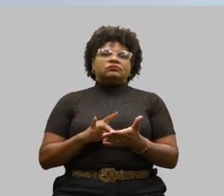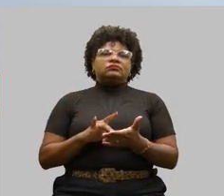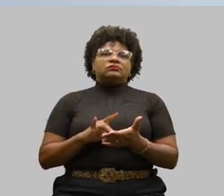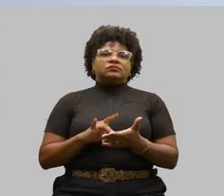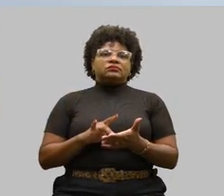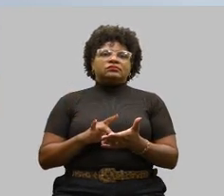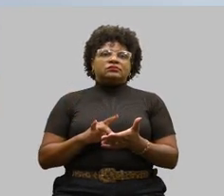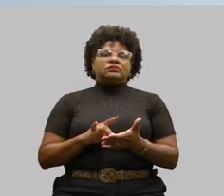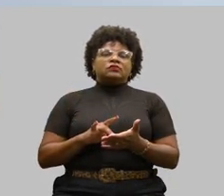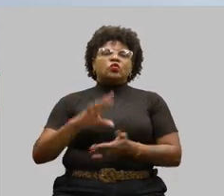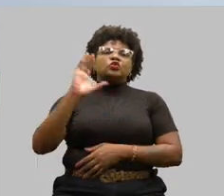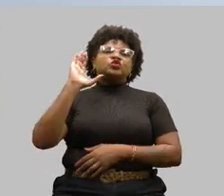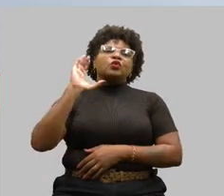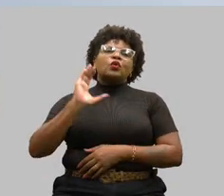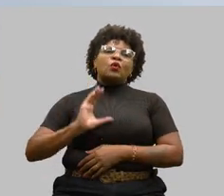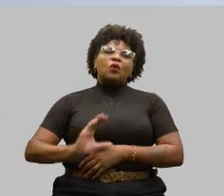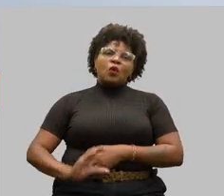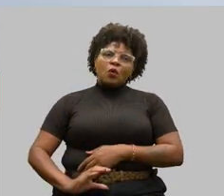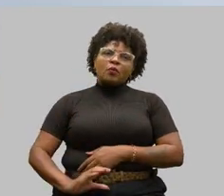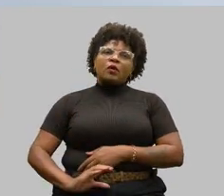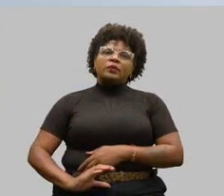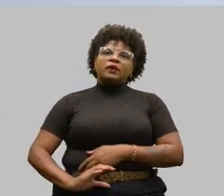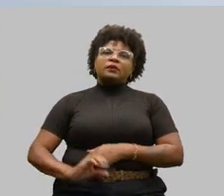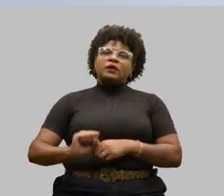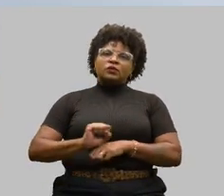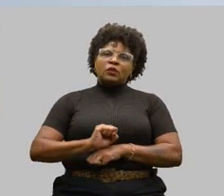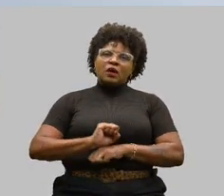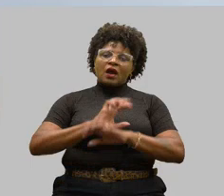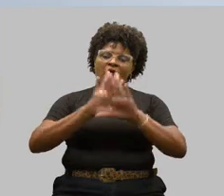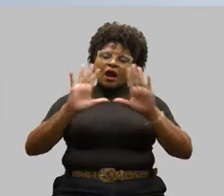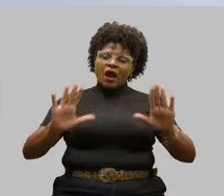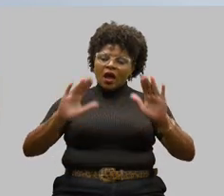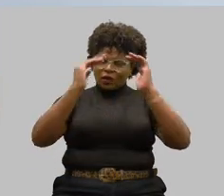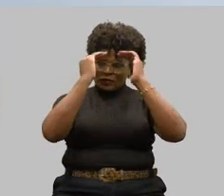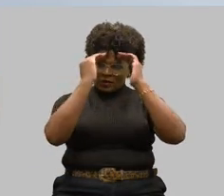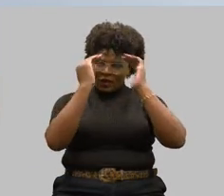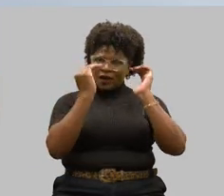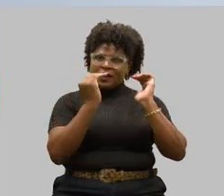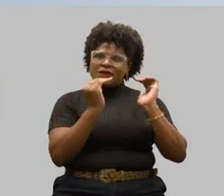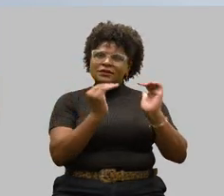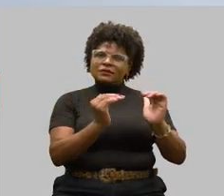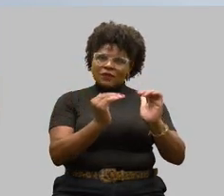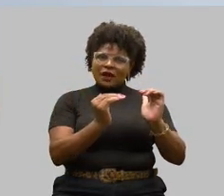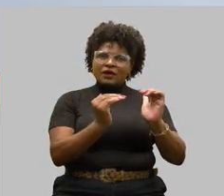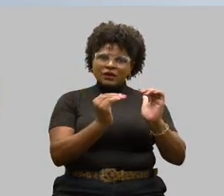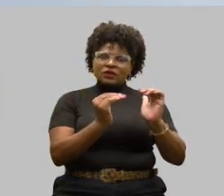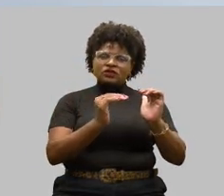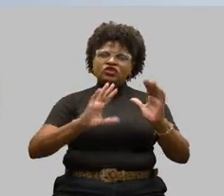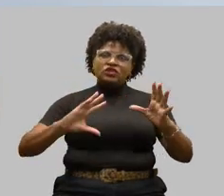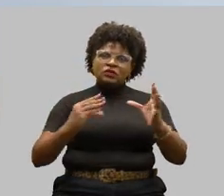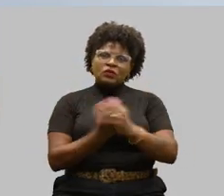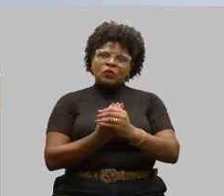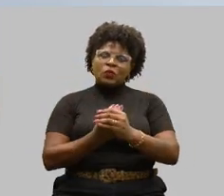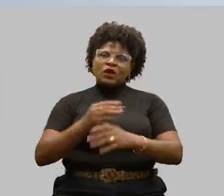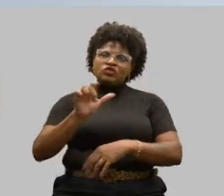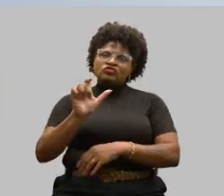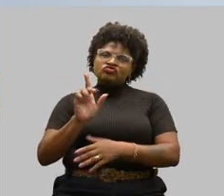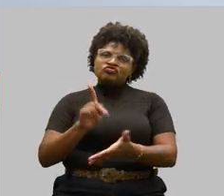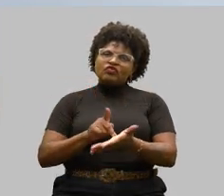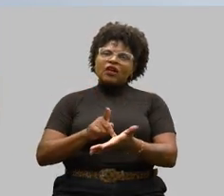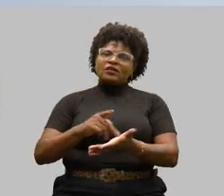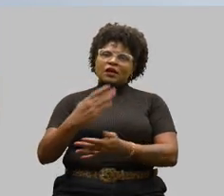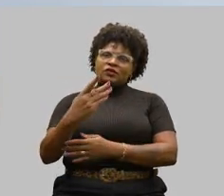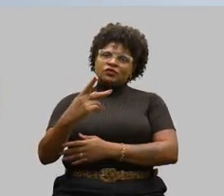uma atitude proativa respeitosa e inclusiva então se